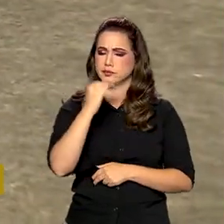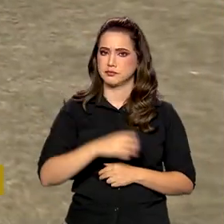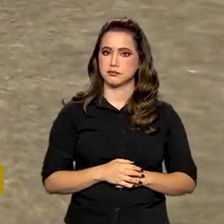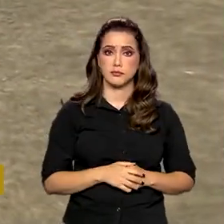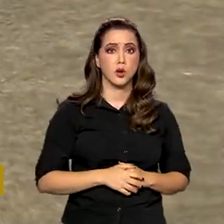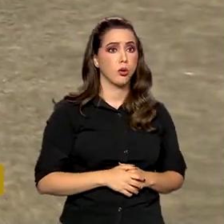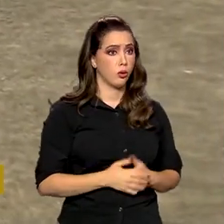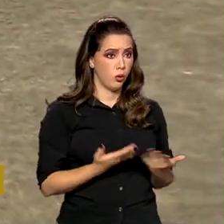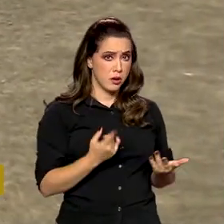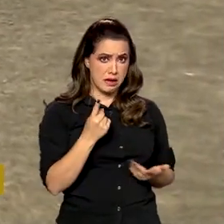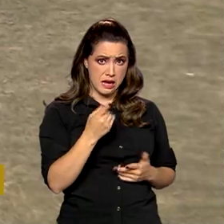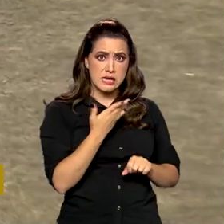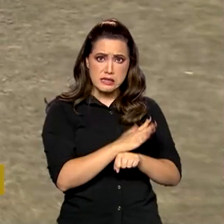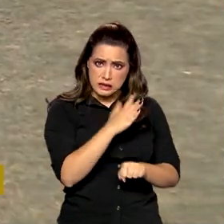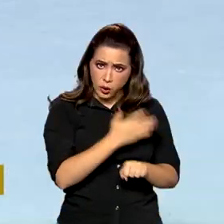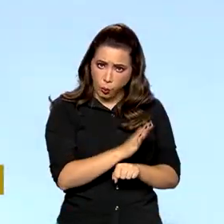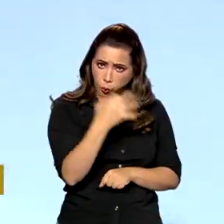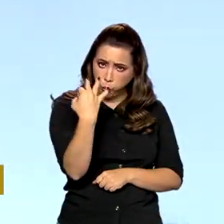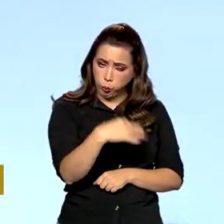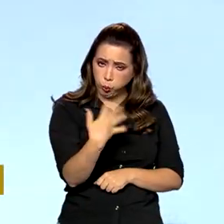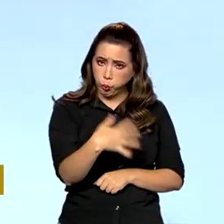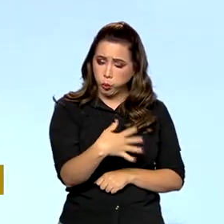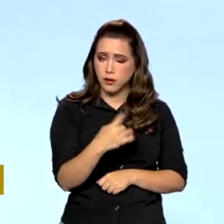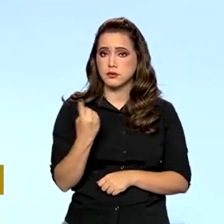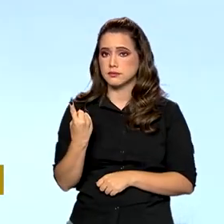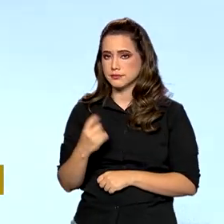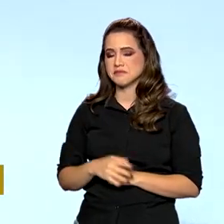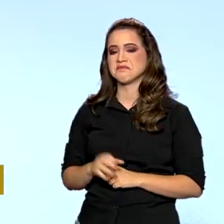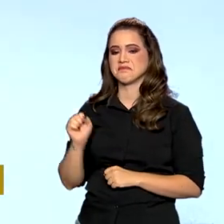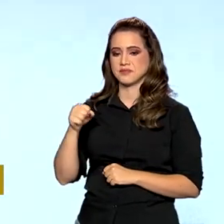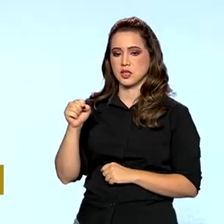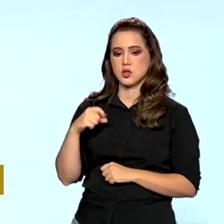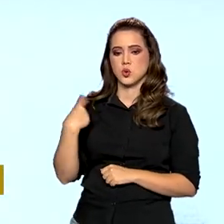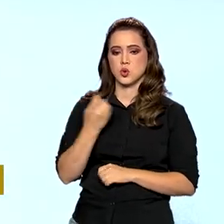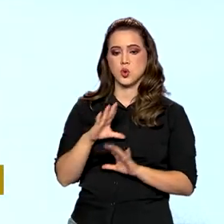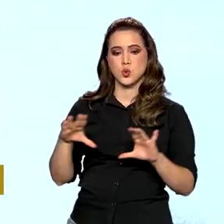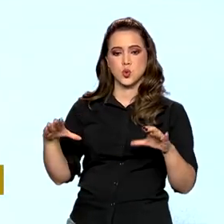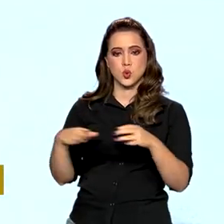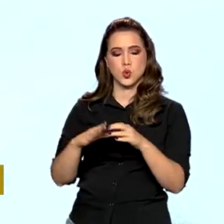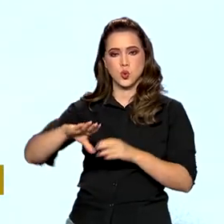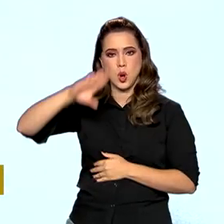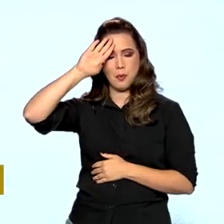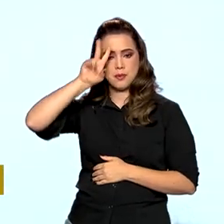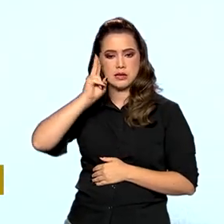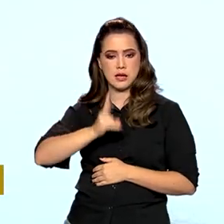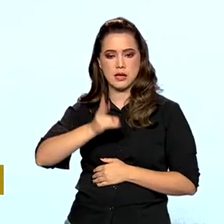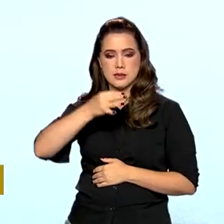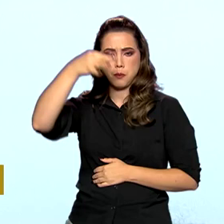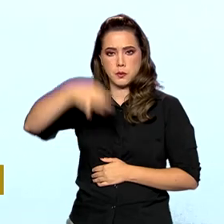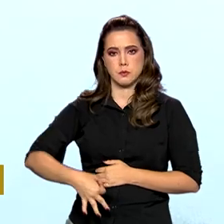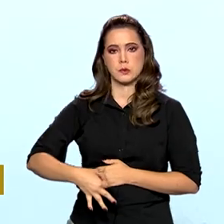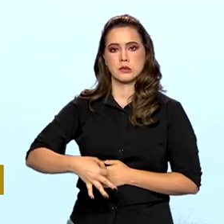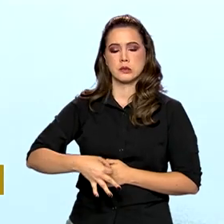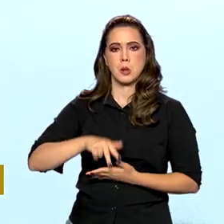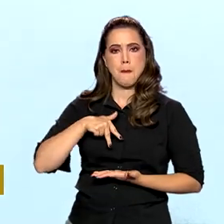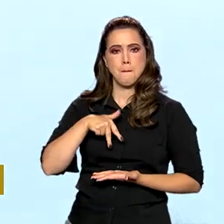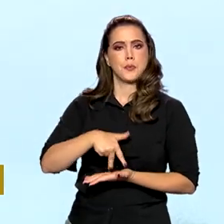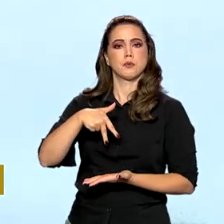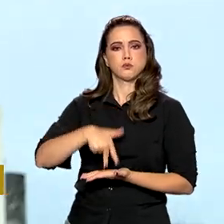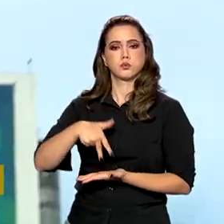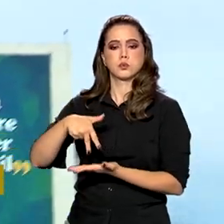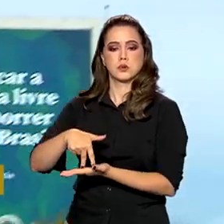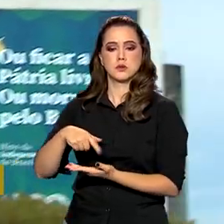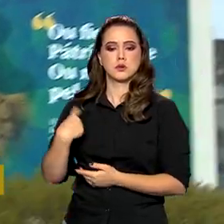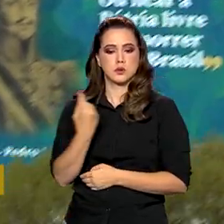árduo também, né, dos paraquedistas. Essa tropa nossa, ela é a tropa que está sempre pronta, né, logicamente nós